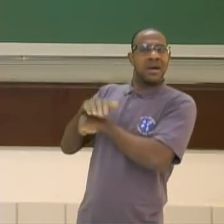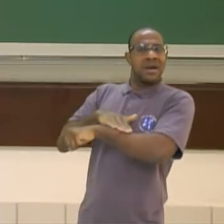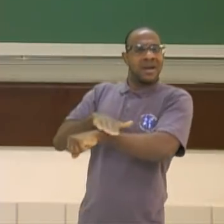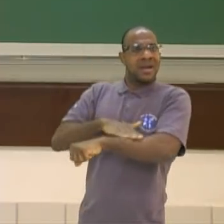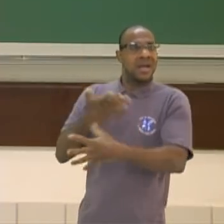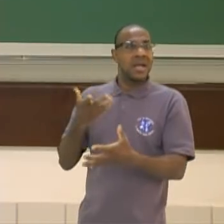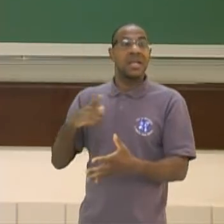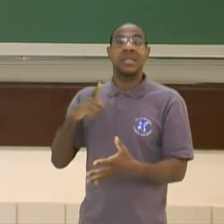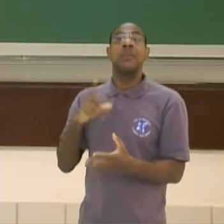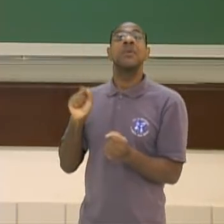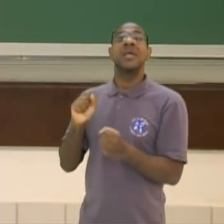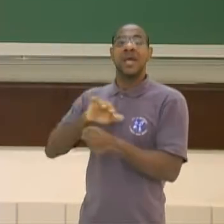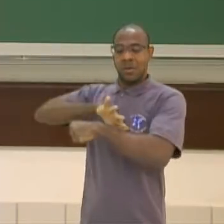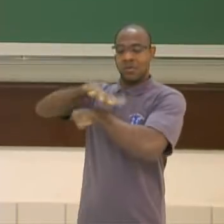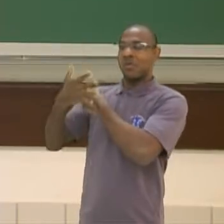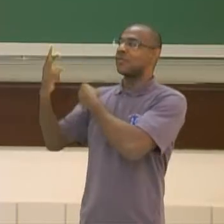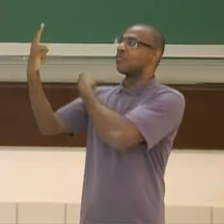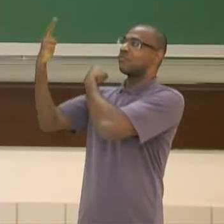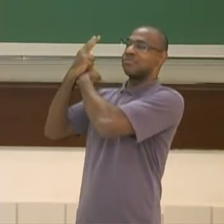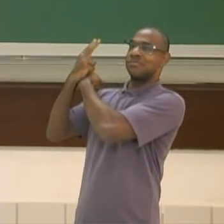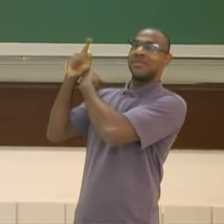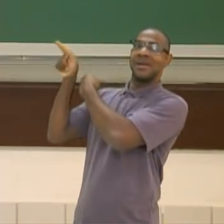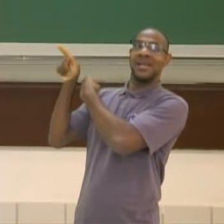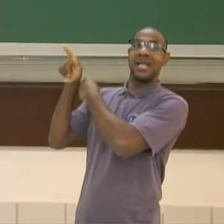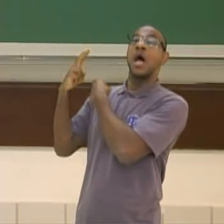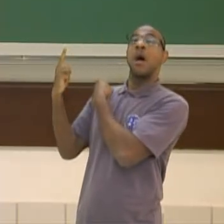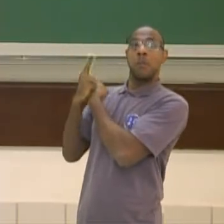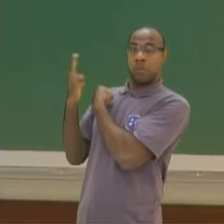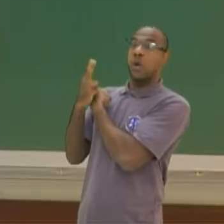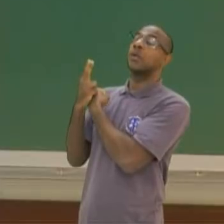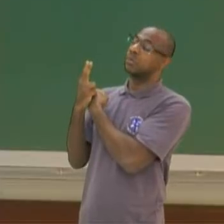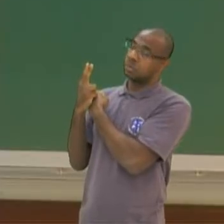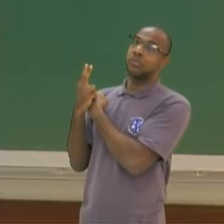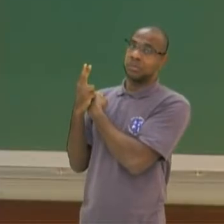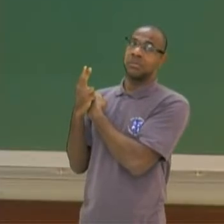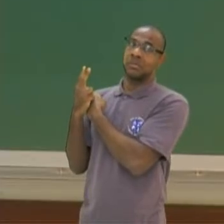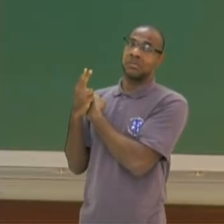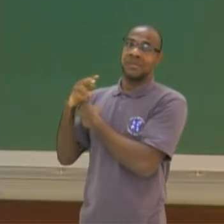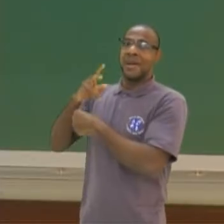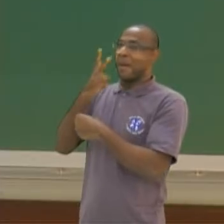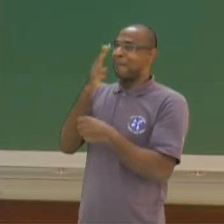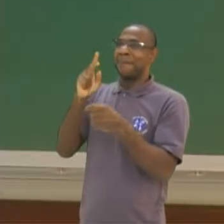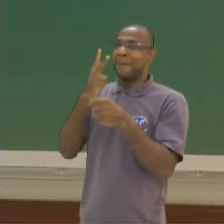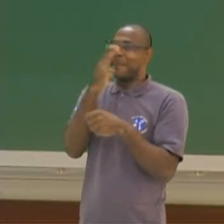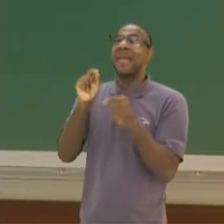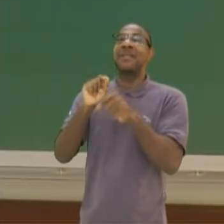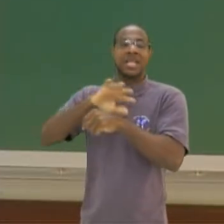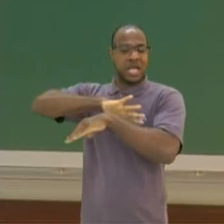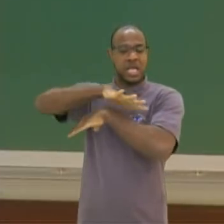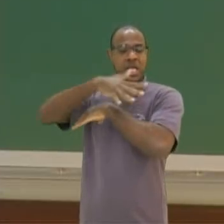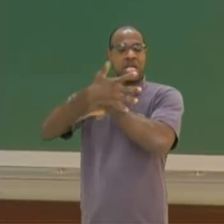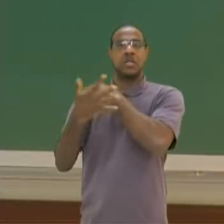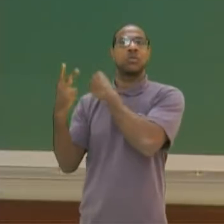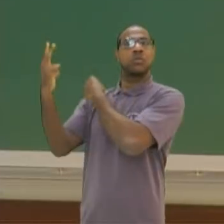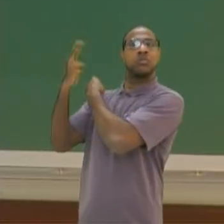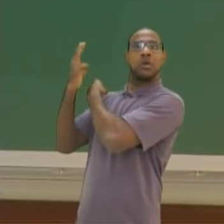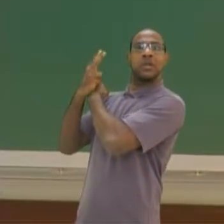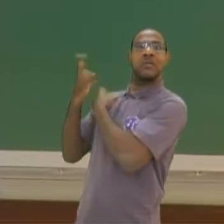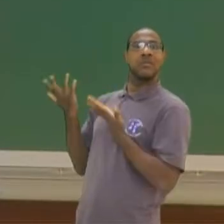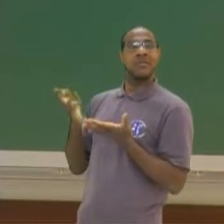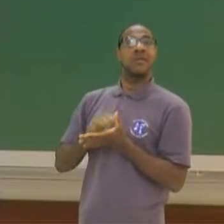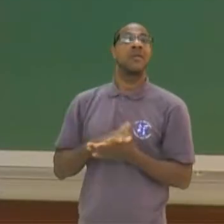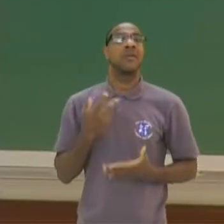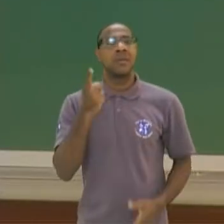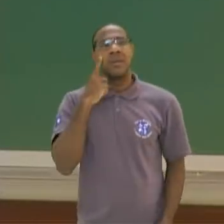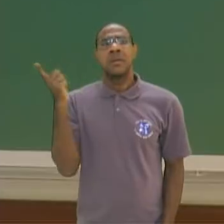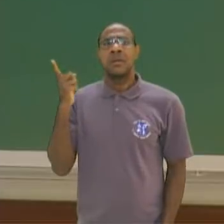um escudo natural. O planeta Terra tem um escudo contra os raios do Sol. Mas Fabiano, a gente